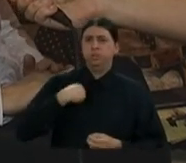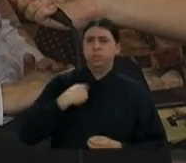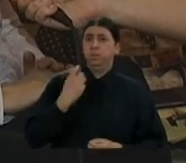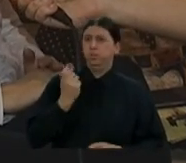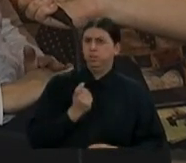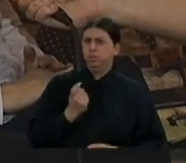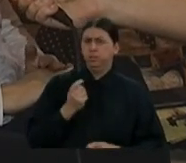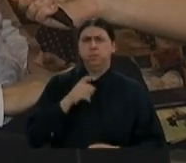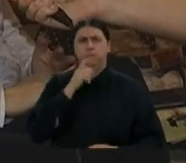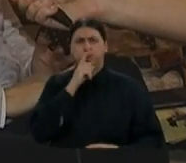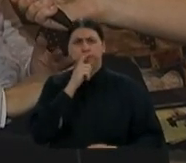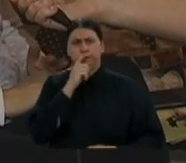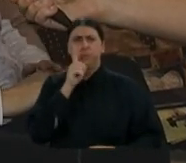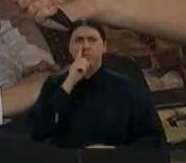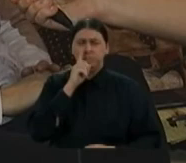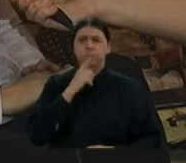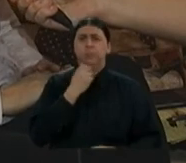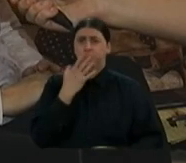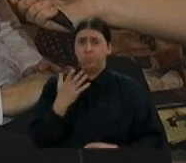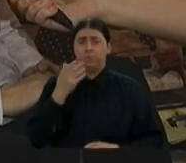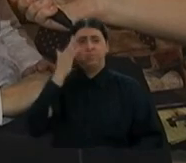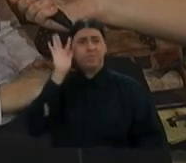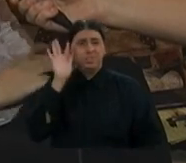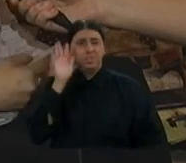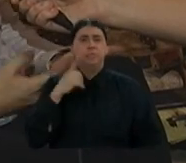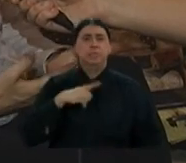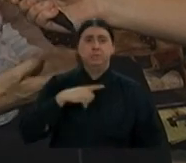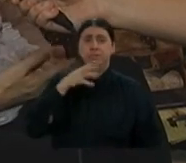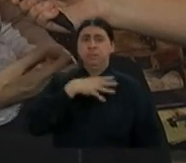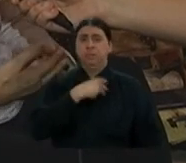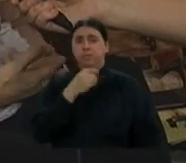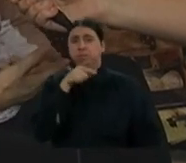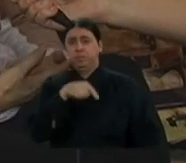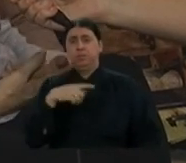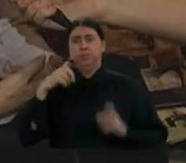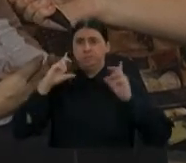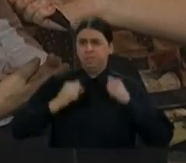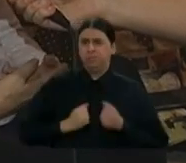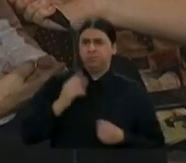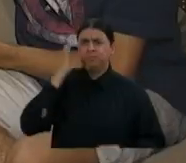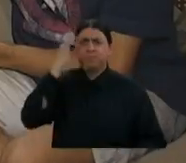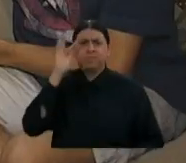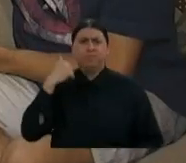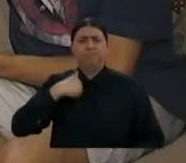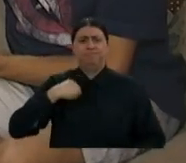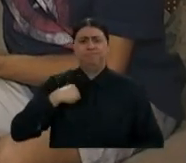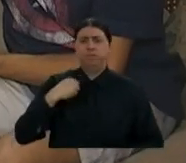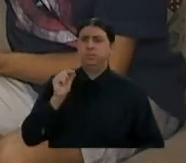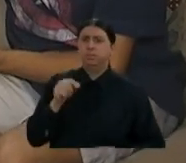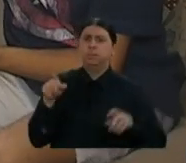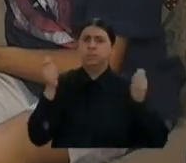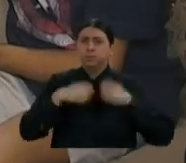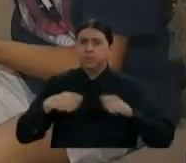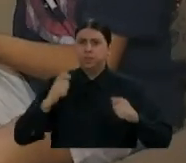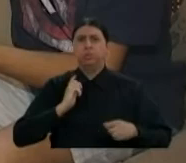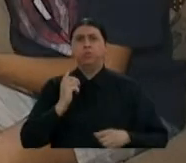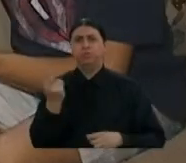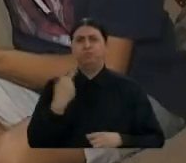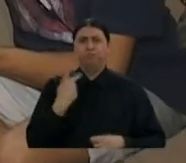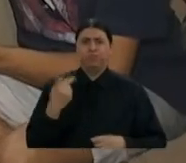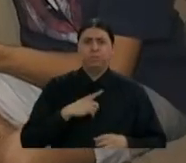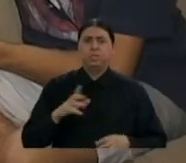mãe será que eu vou corresponder será que inércia que eu mereço ser mãe fins a que eu tenho capacidade para ser